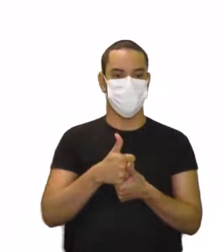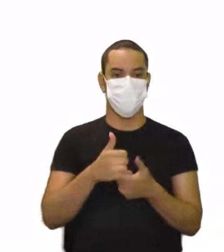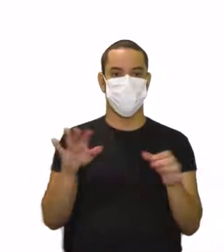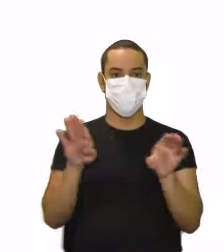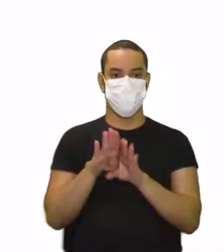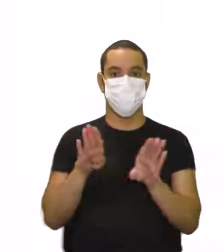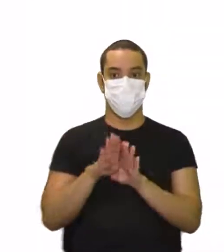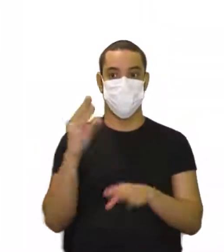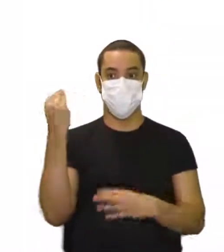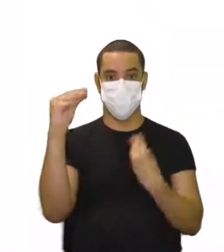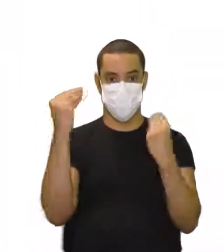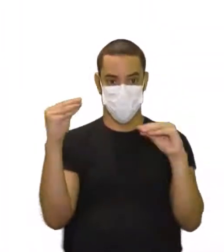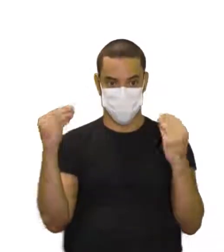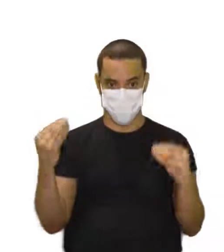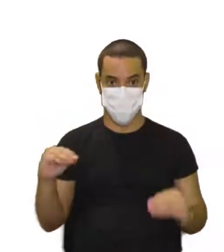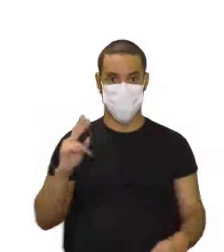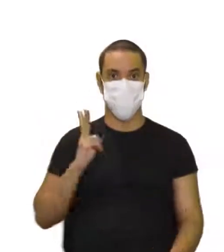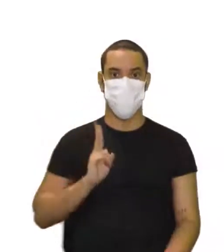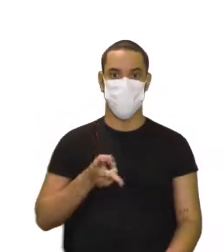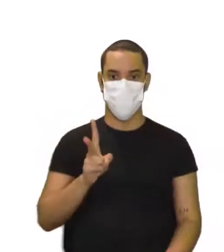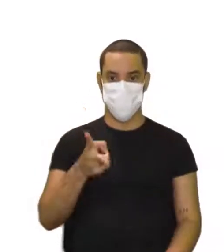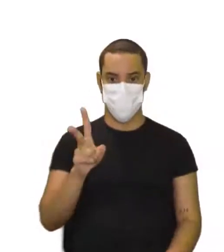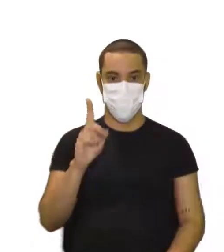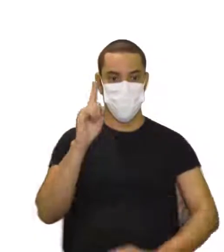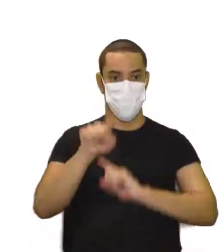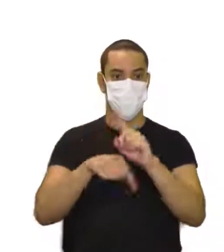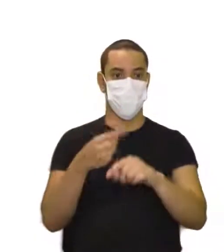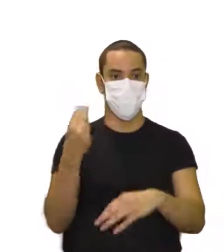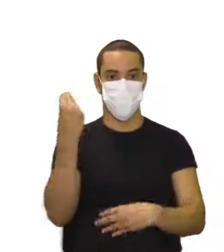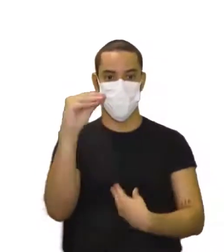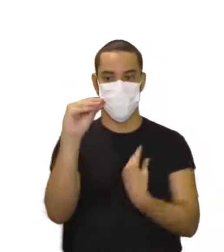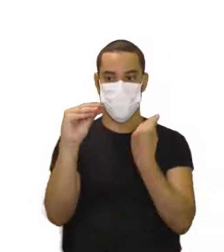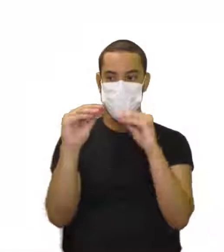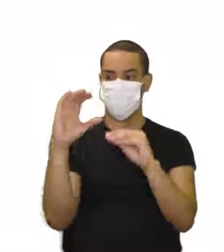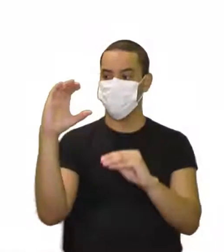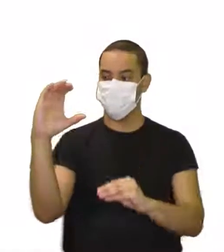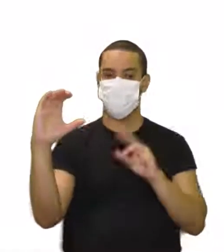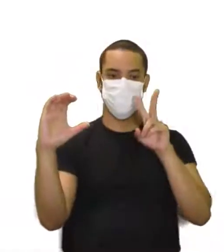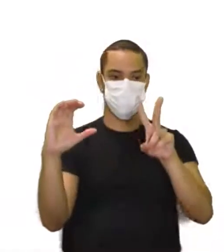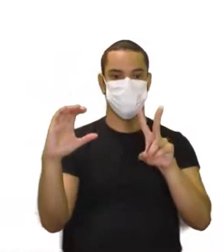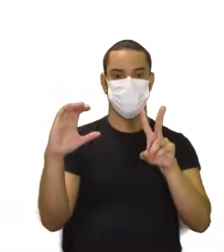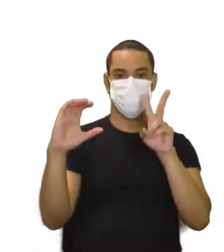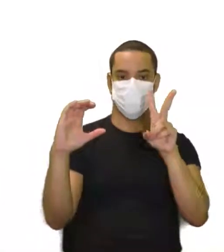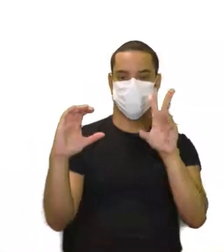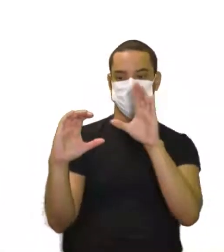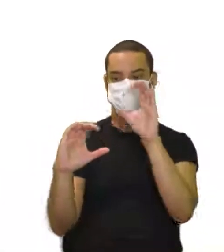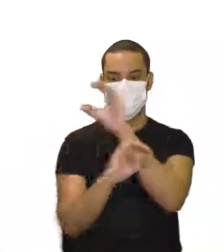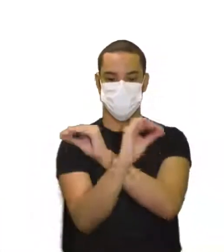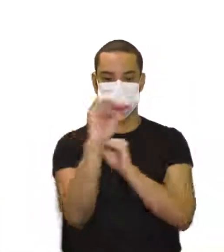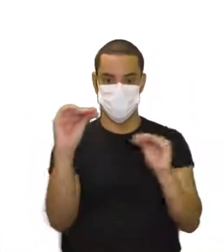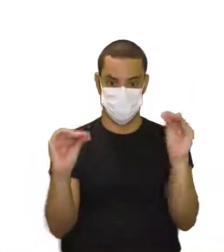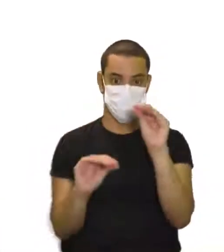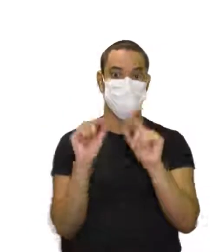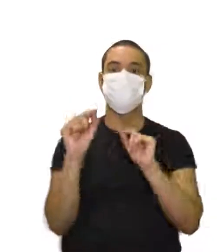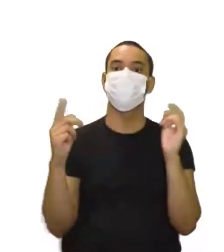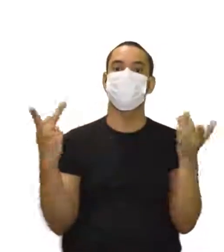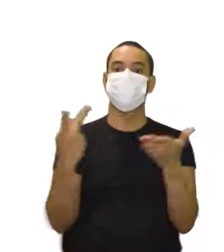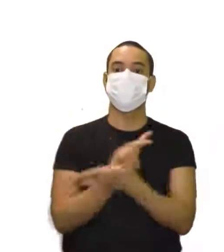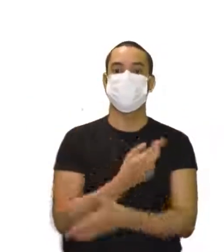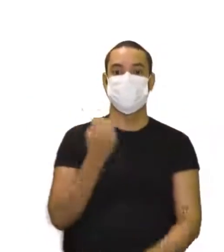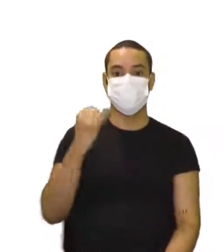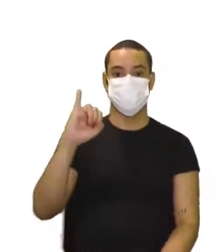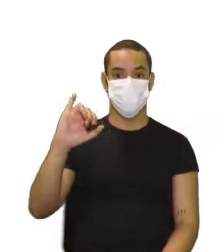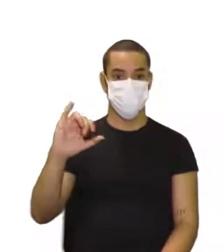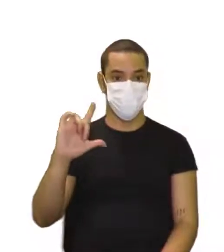coloco o V aqui, permanece, substituo o outro e vou arrumando. O que acontece? C ao quadrado aqui,